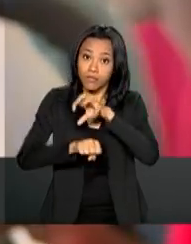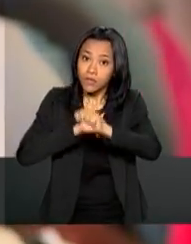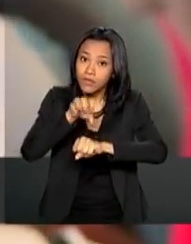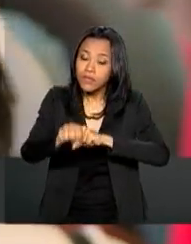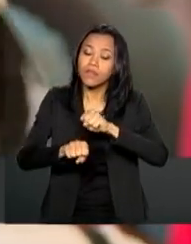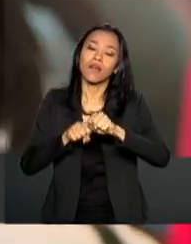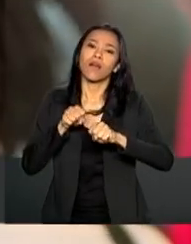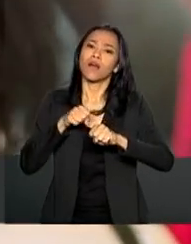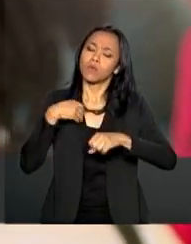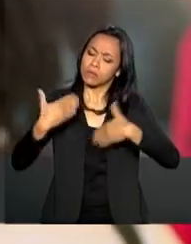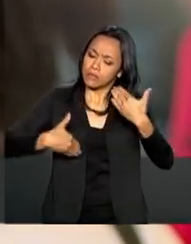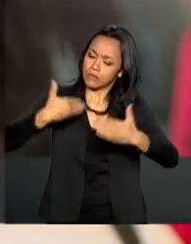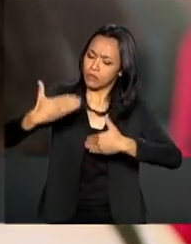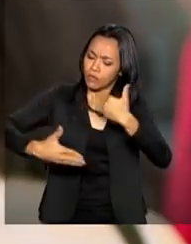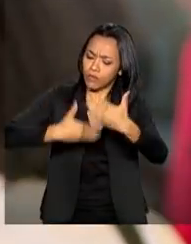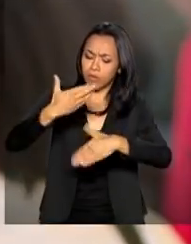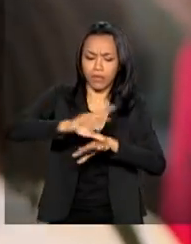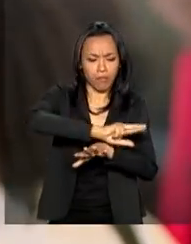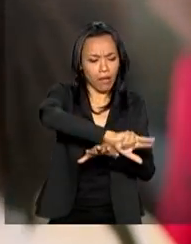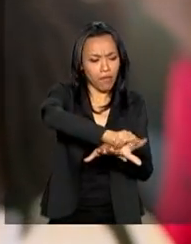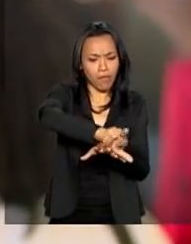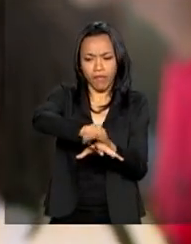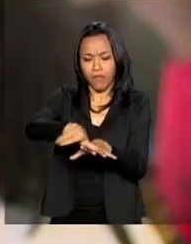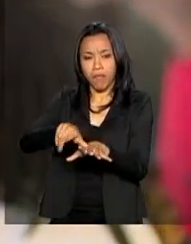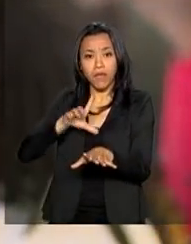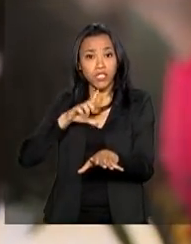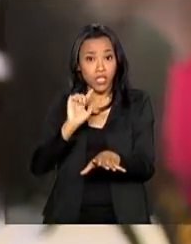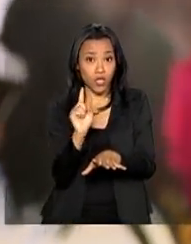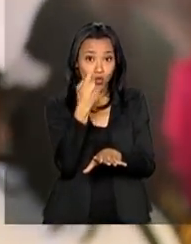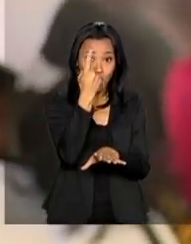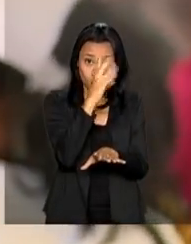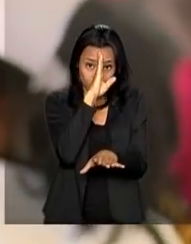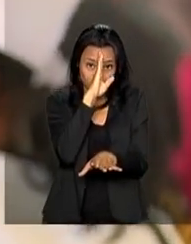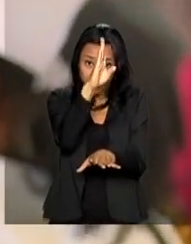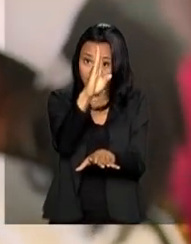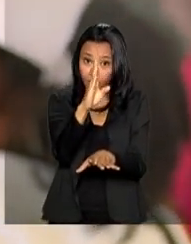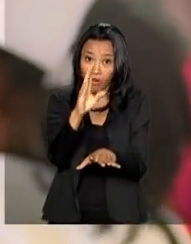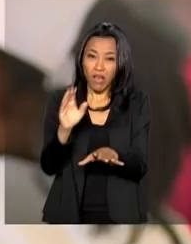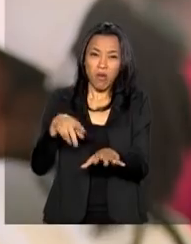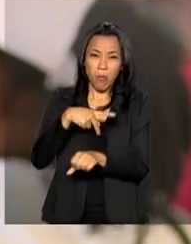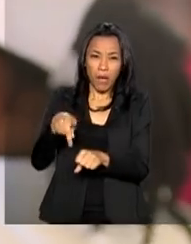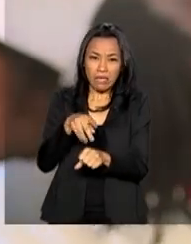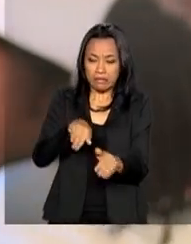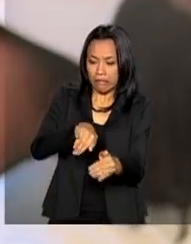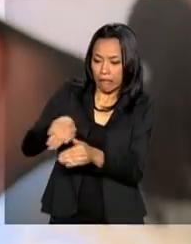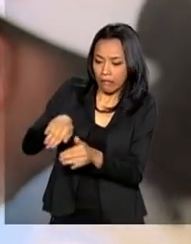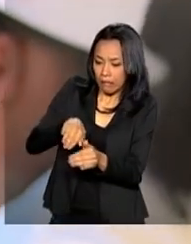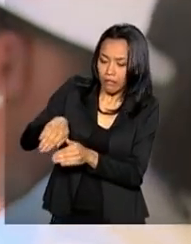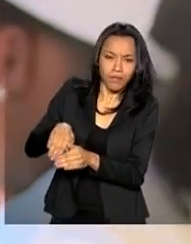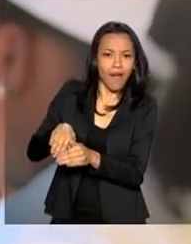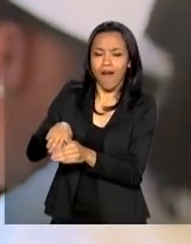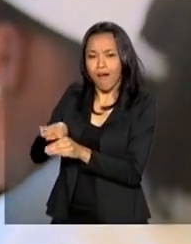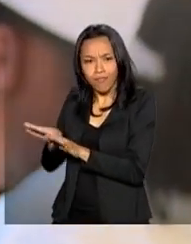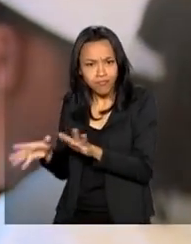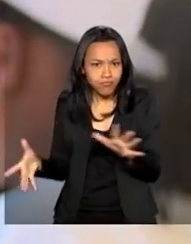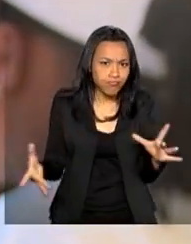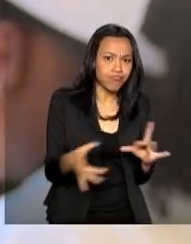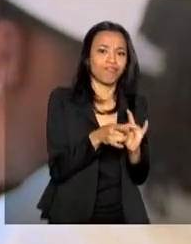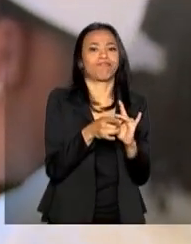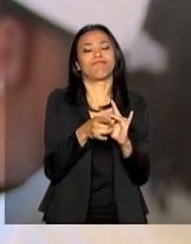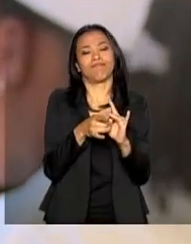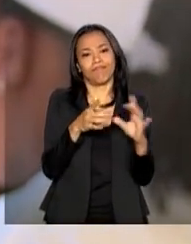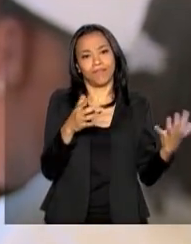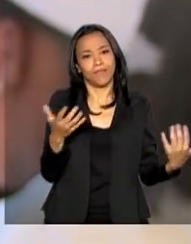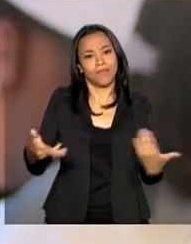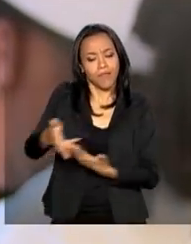objetivo de desenvolvimento é muito vasto, mas tem um princípio que é muito interessante, que é o de não deixar ninguém para trás. É uma ação conjugada que todos os parceiros